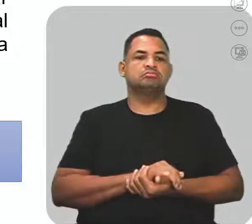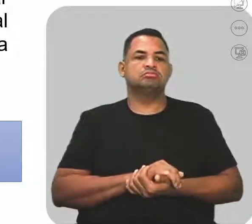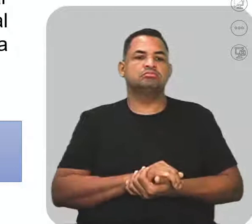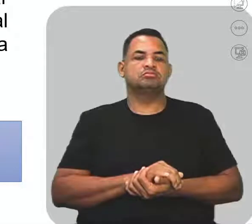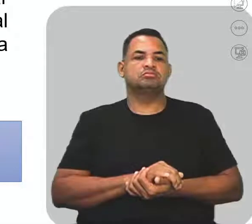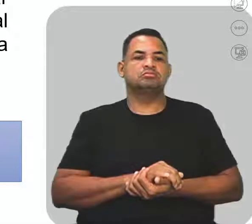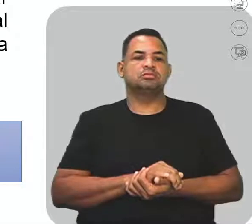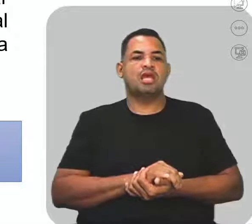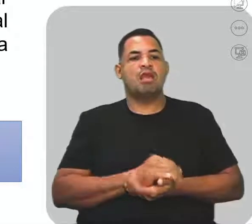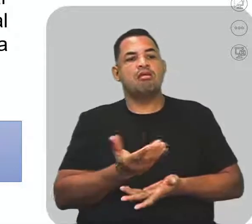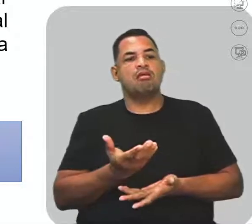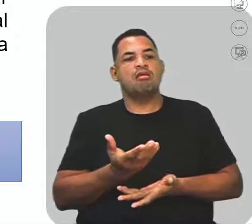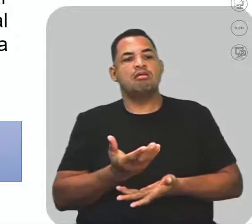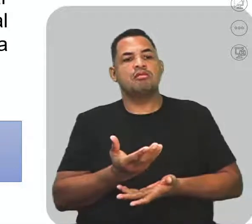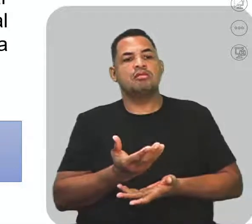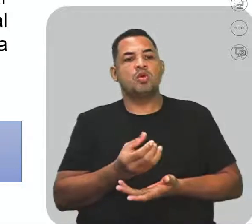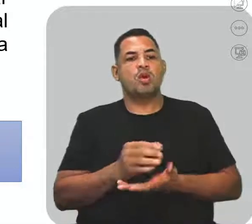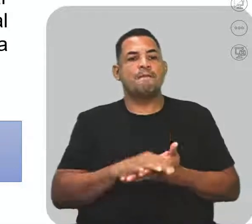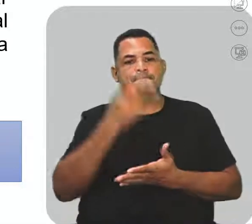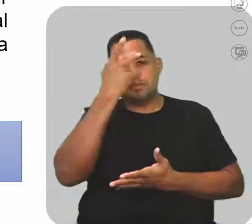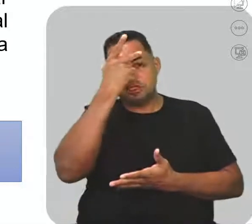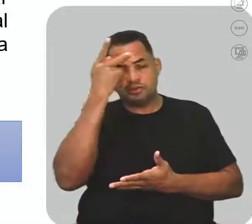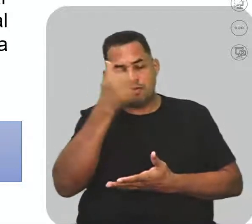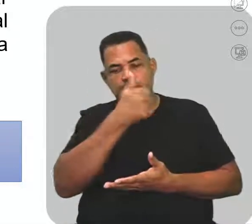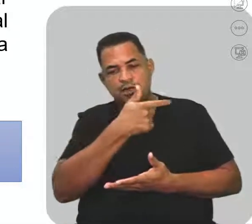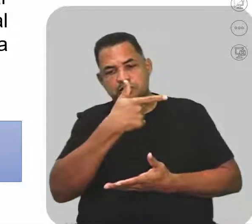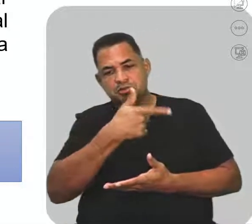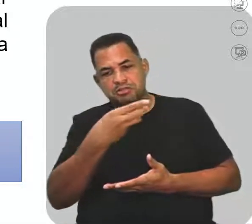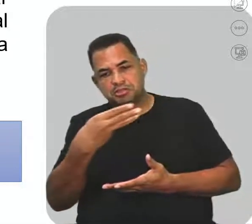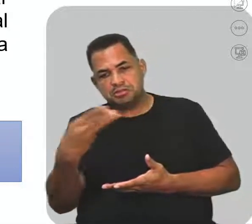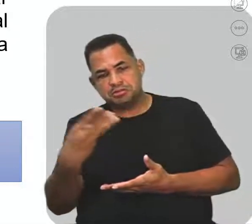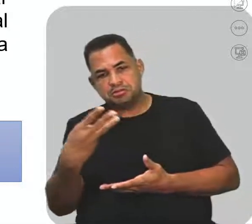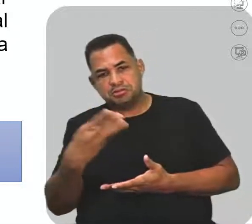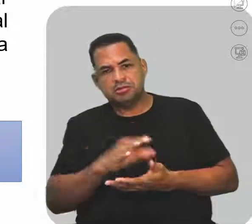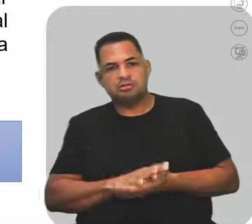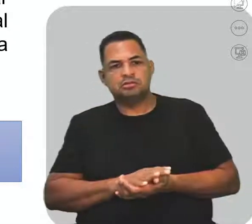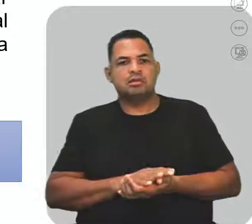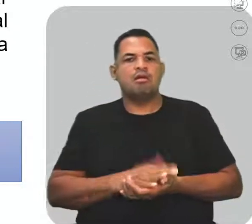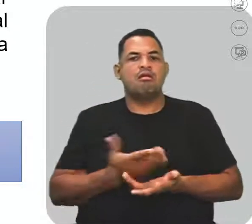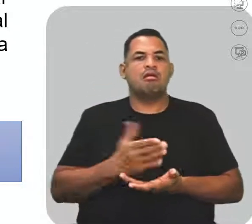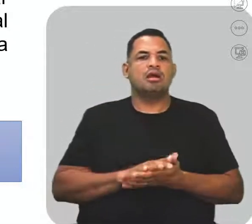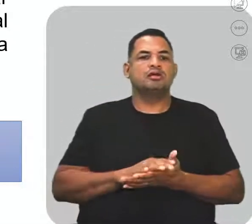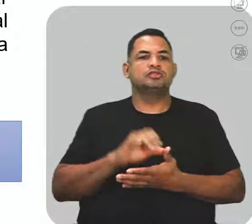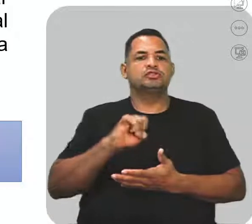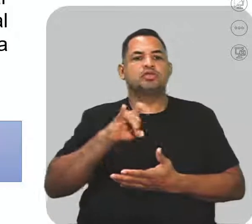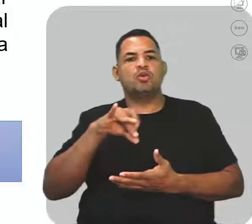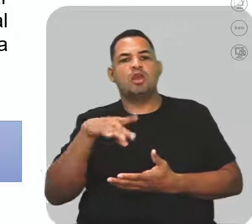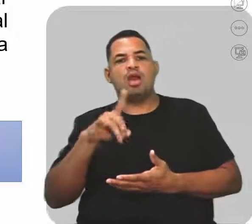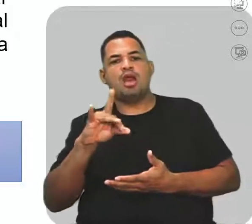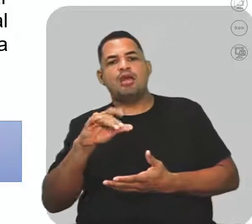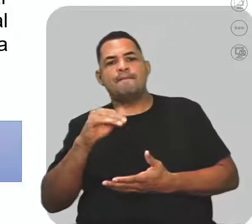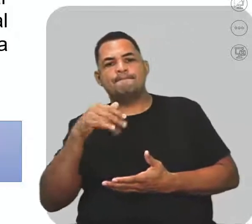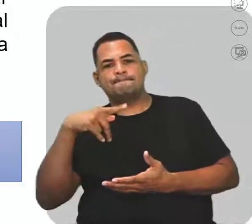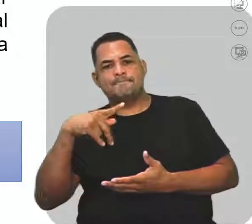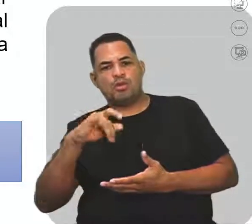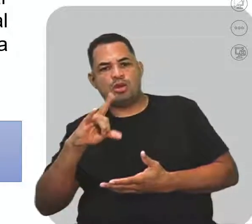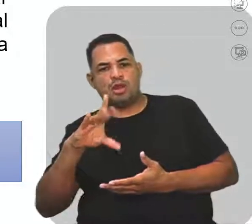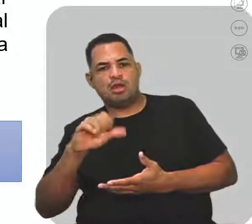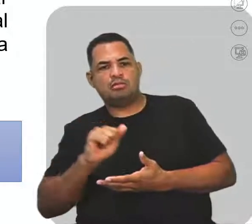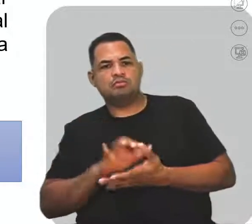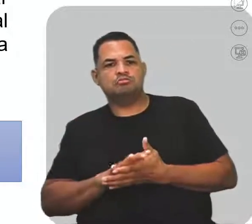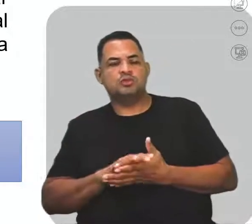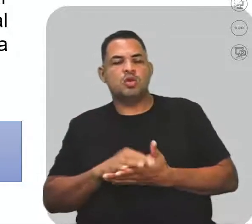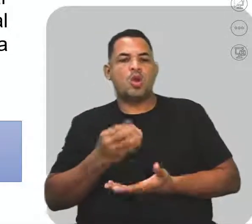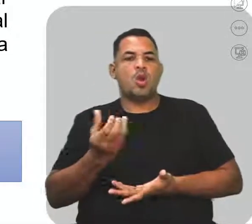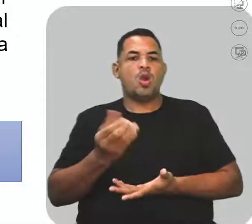O verbo se flexiona em pessoas, primeira, segunda e terceira, singular e plural. Nós temos aí o tempo,